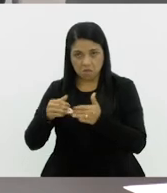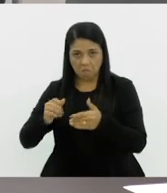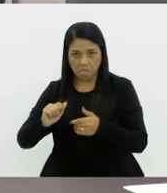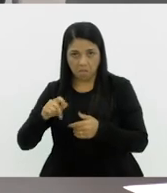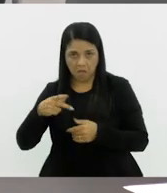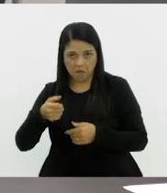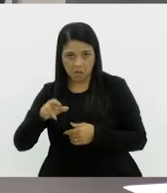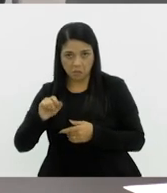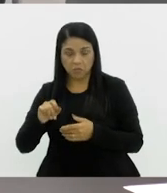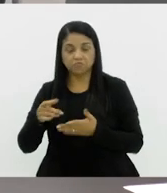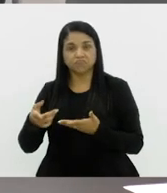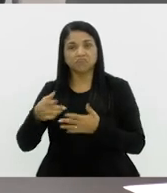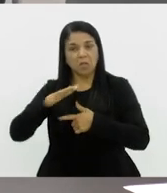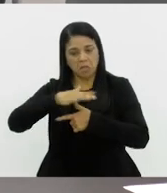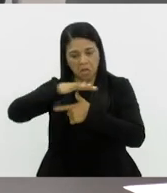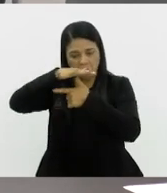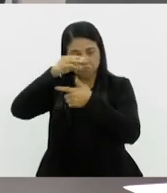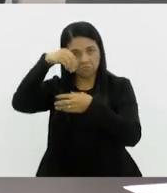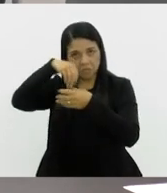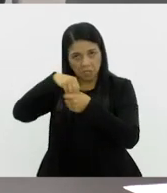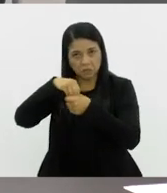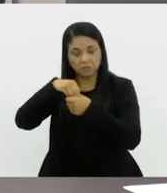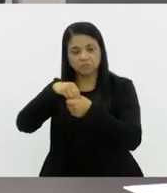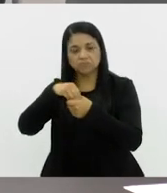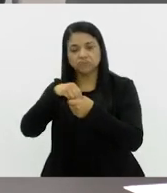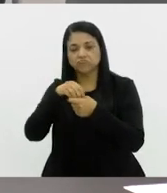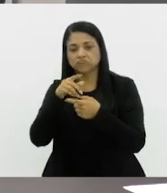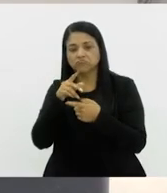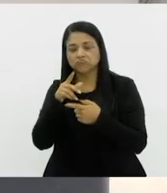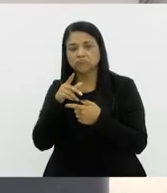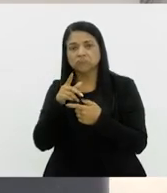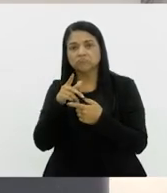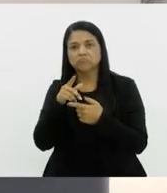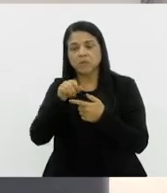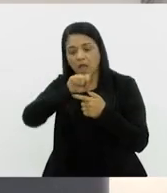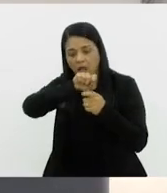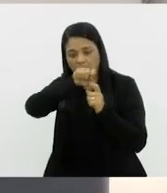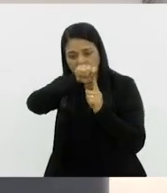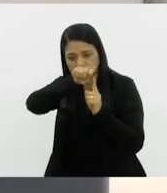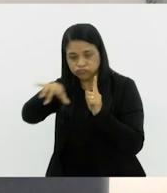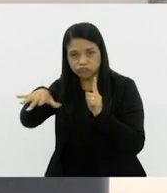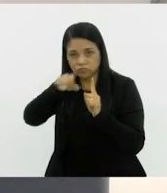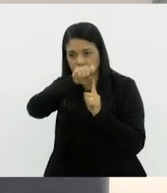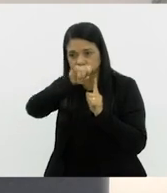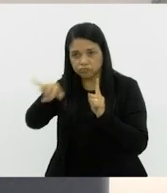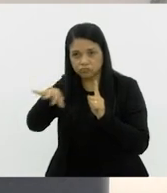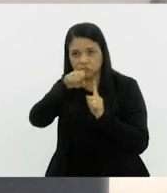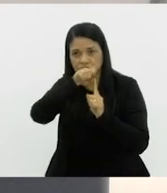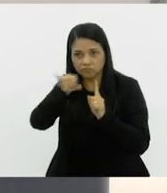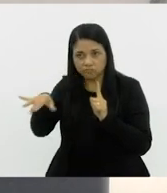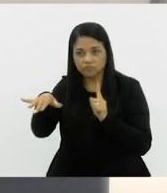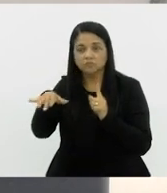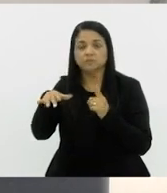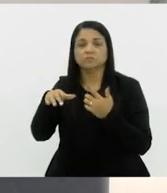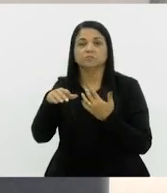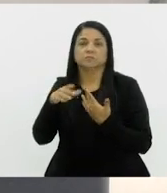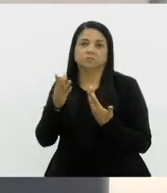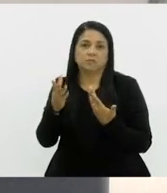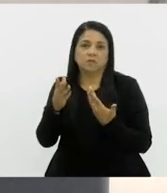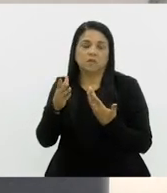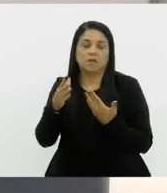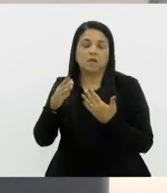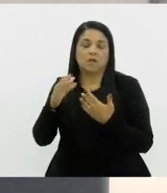da possibilidade, vai fazer um transponder específico, ainda que progressivamente, para não ser aquele 00 que